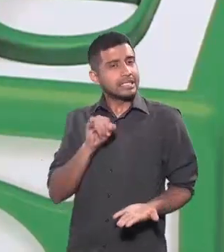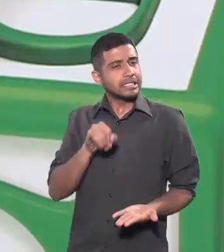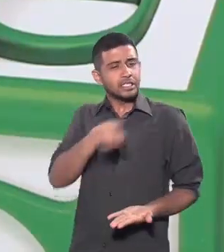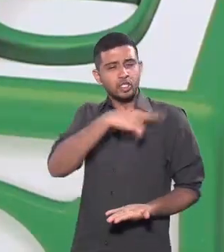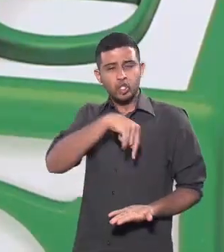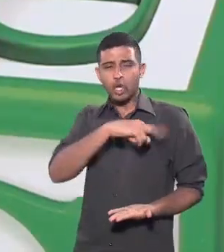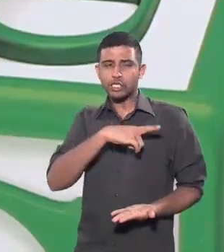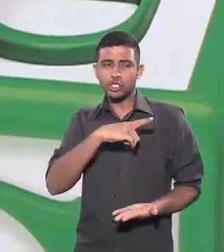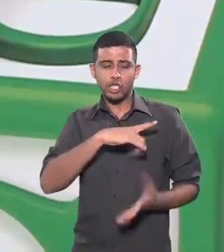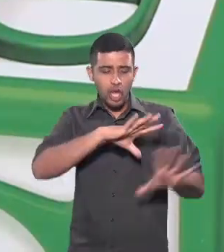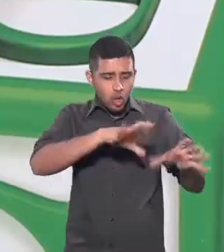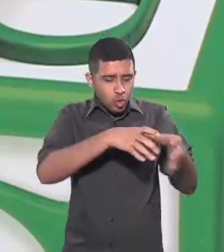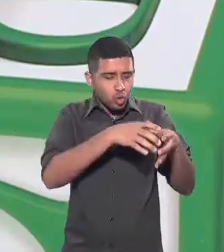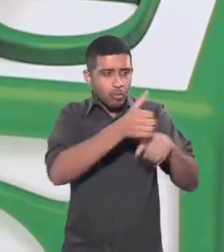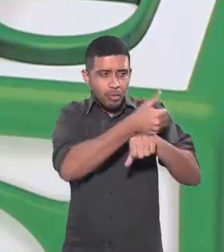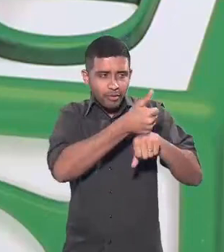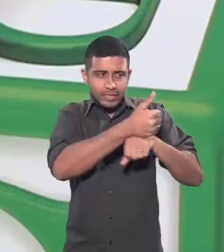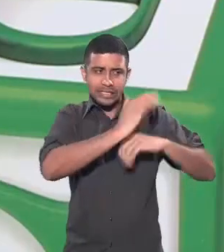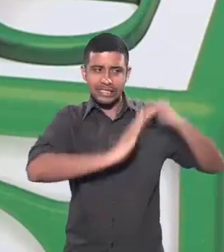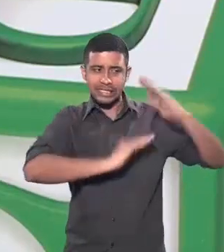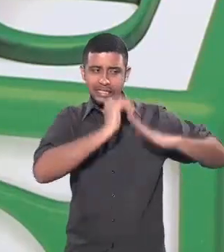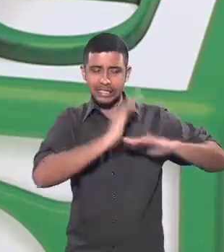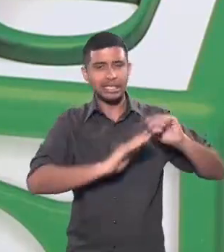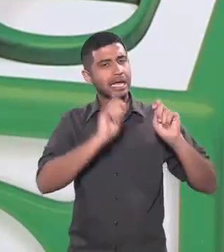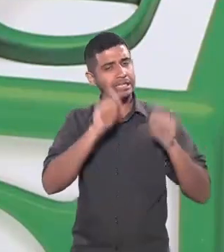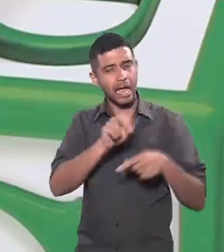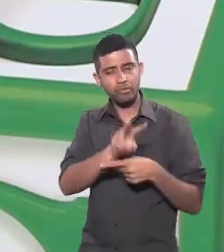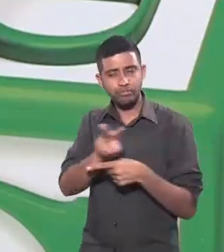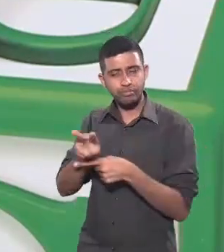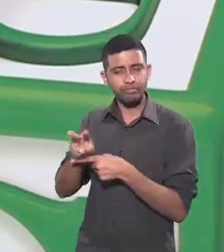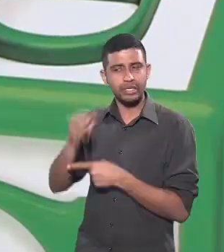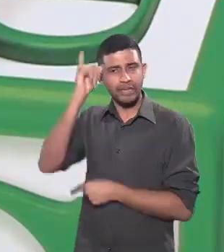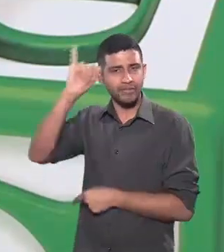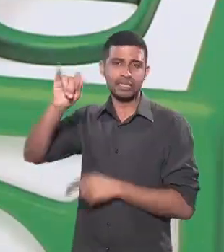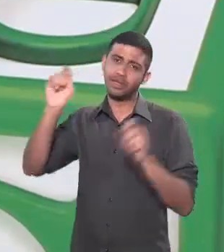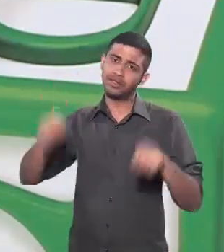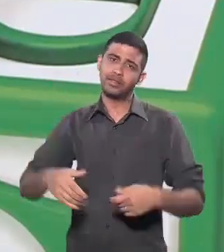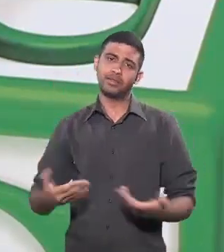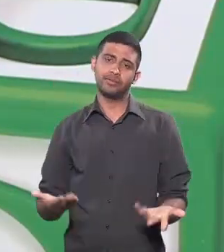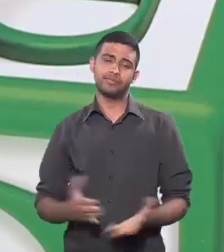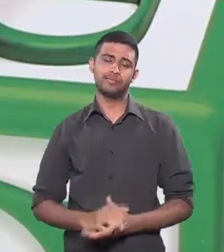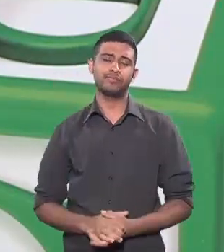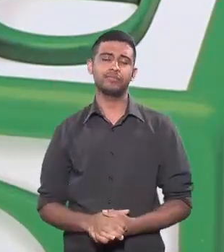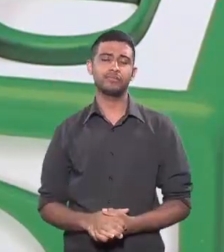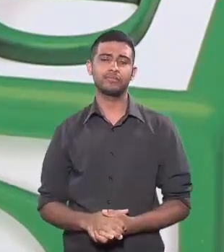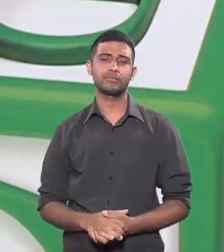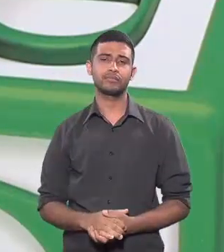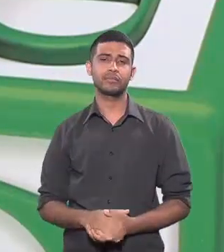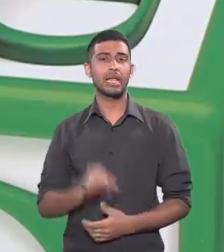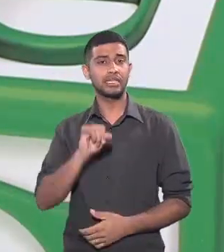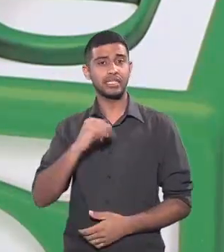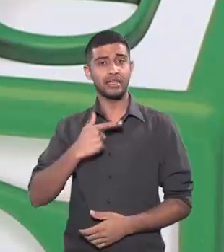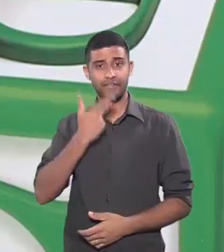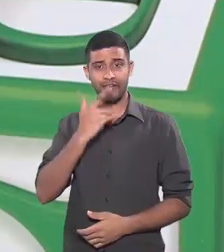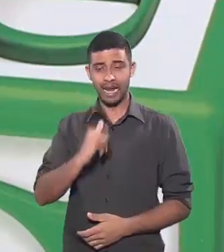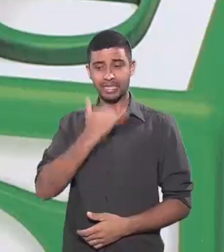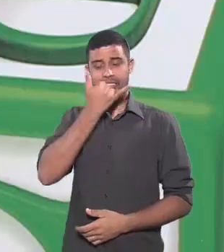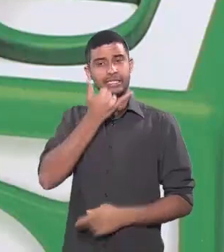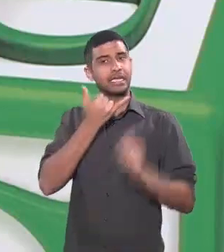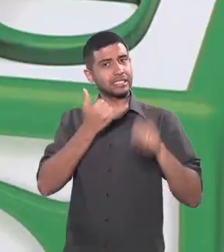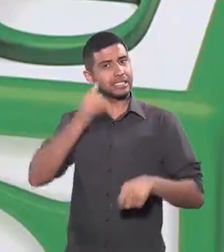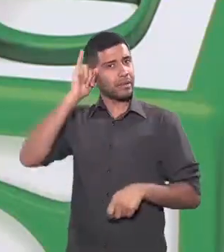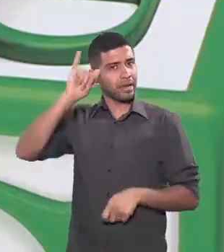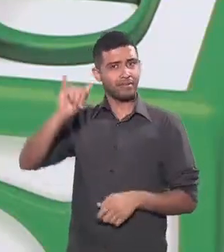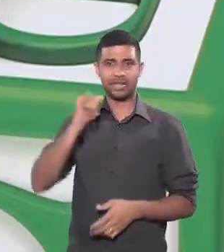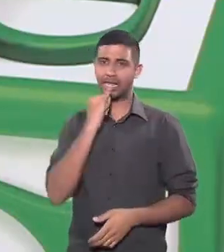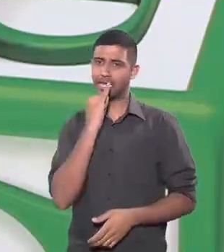E que se a gente tivesse profissionais capacitados, poderiam ser evitados. E quando a gente fala de acidentes